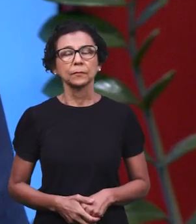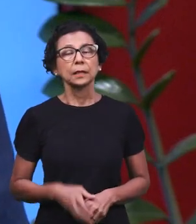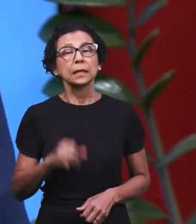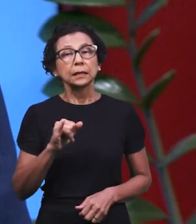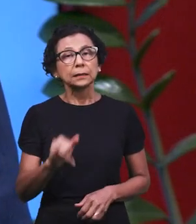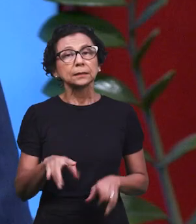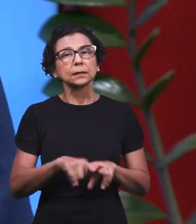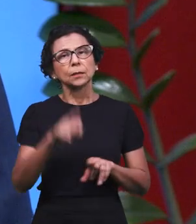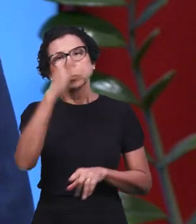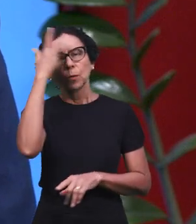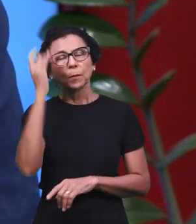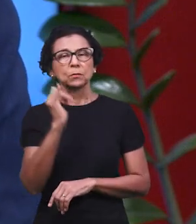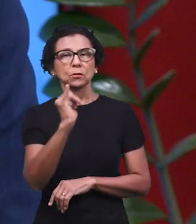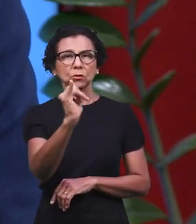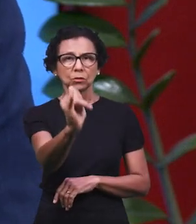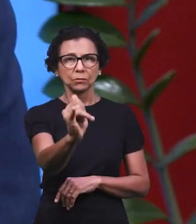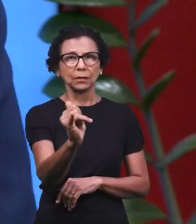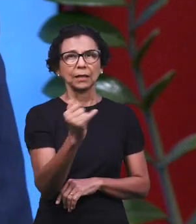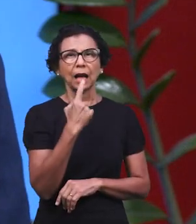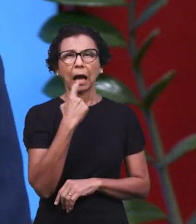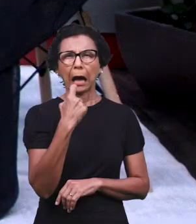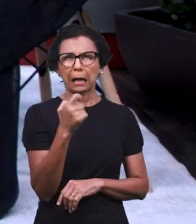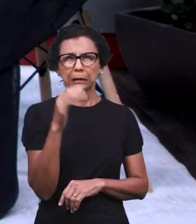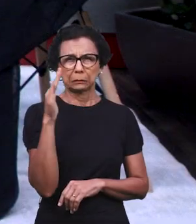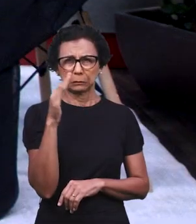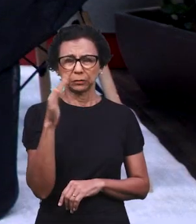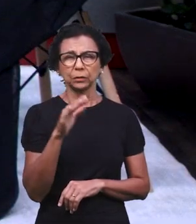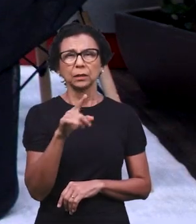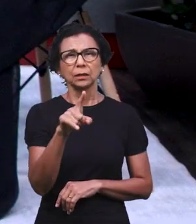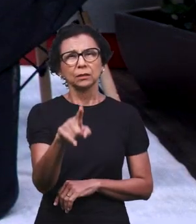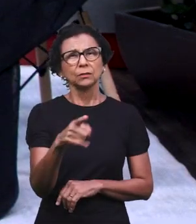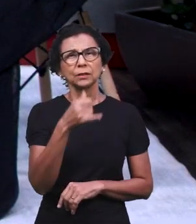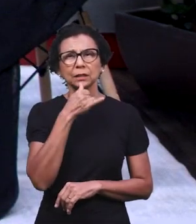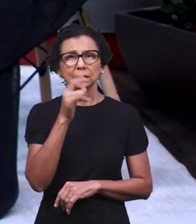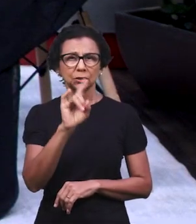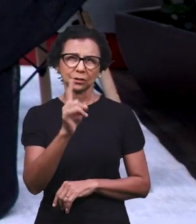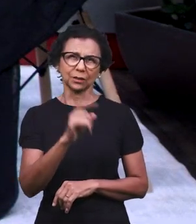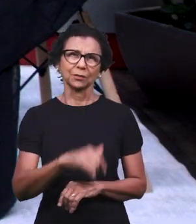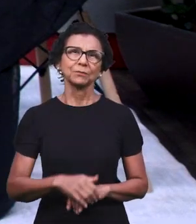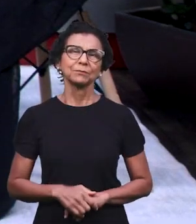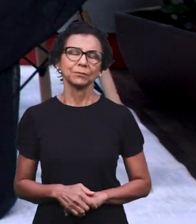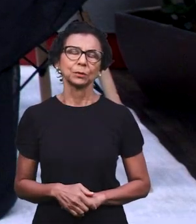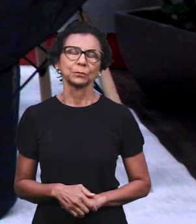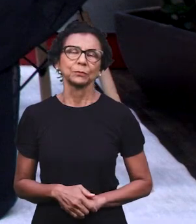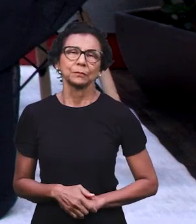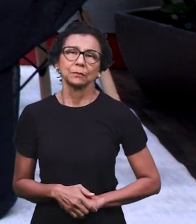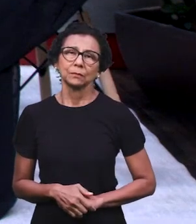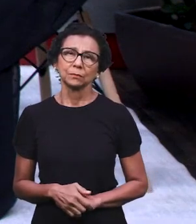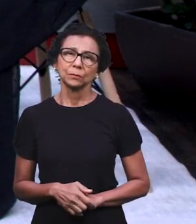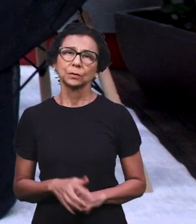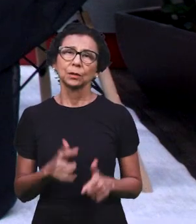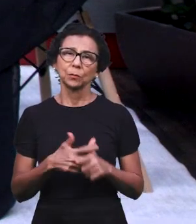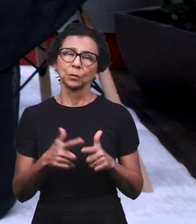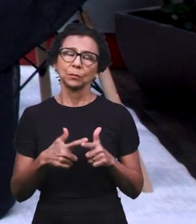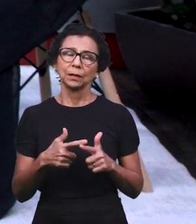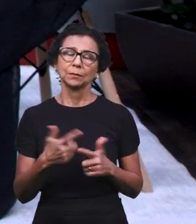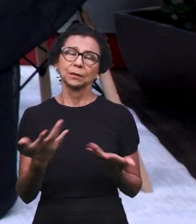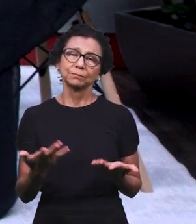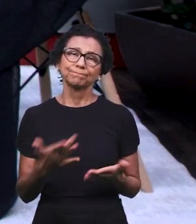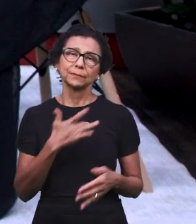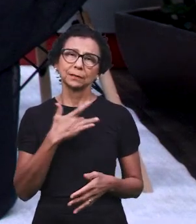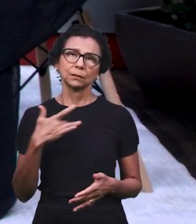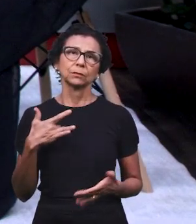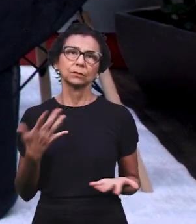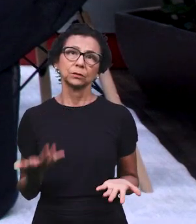mas é algo que pode estar salvando a sua vida. É verdade. De fato, de fato. E tudo se resume em boa